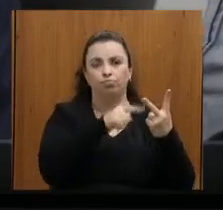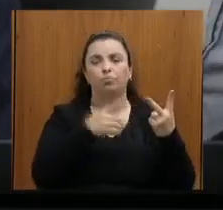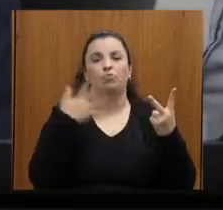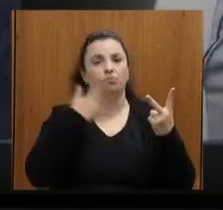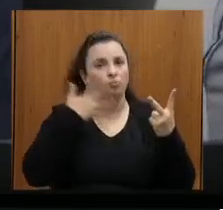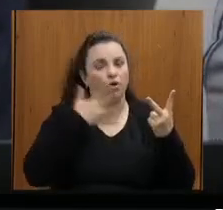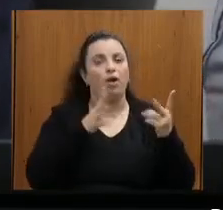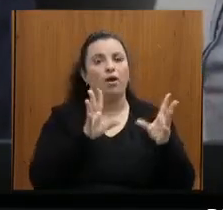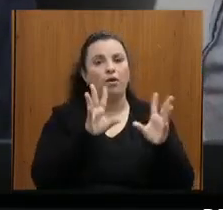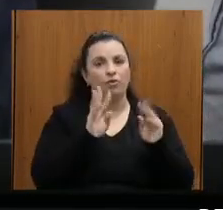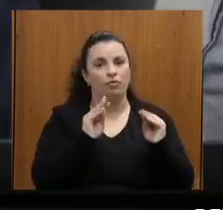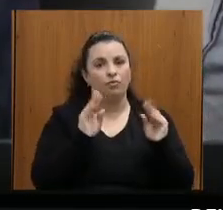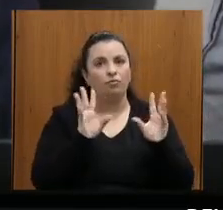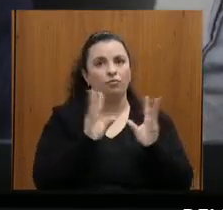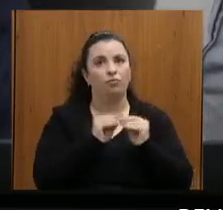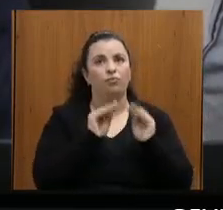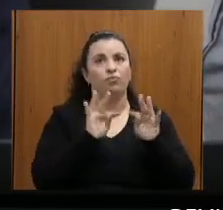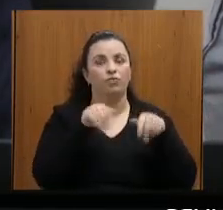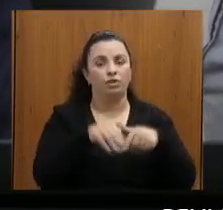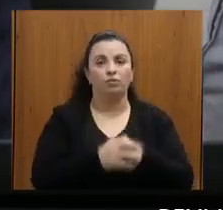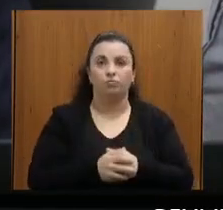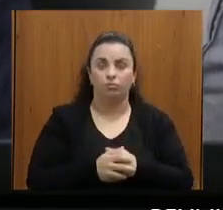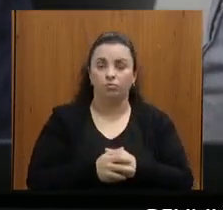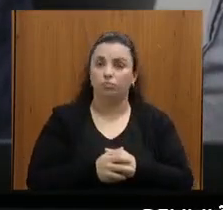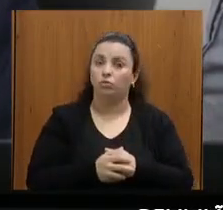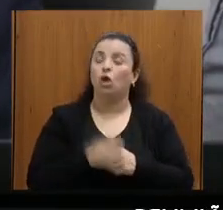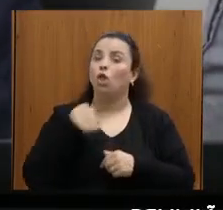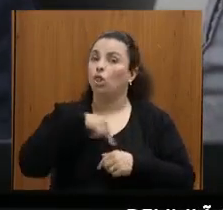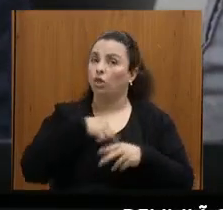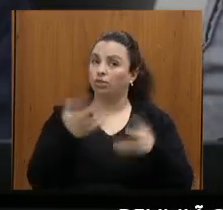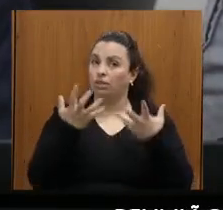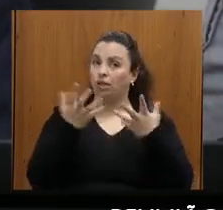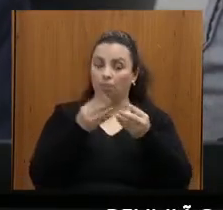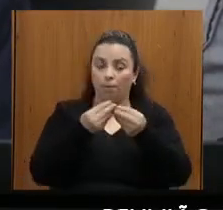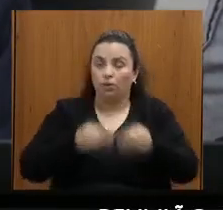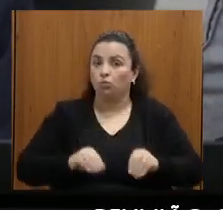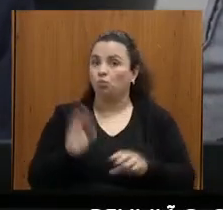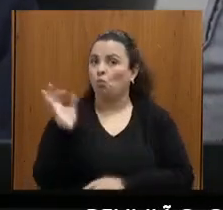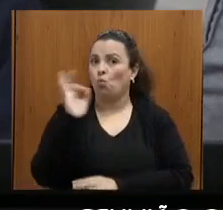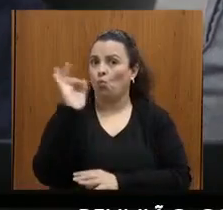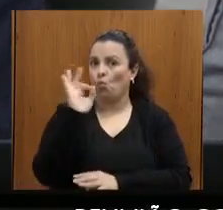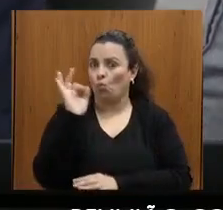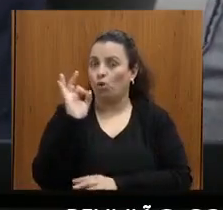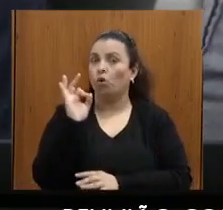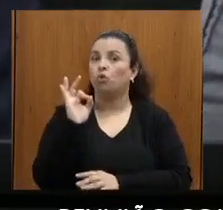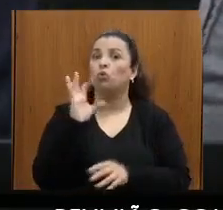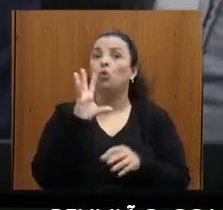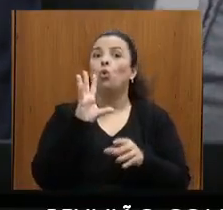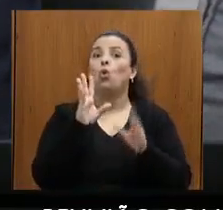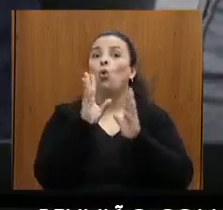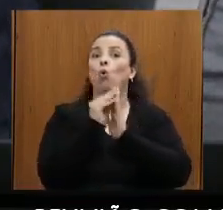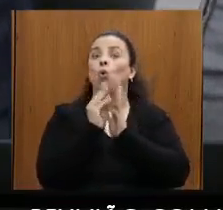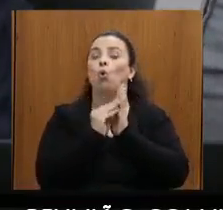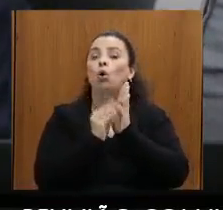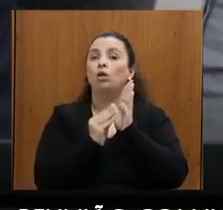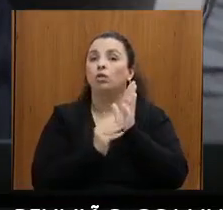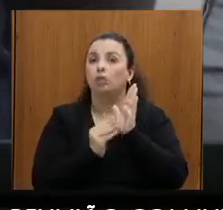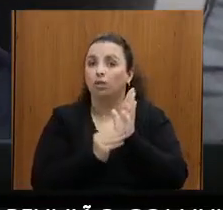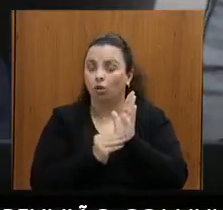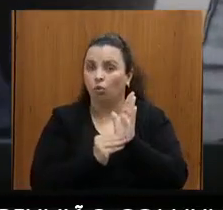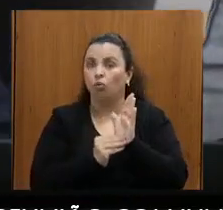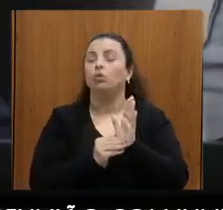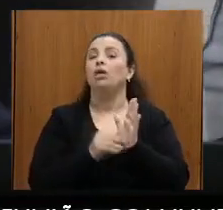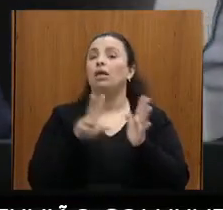queremos que, sem prejuízo, sem prejuízo do conteúdo, que se faça de uma